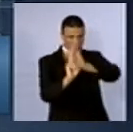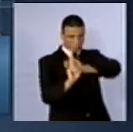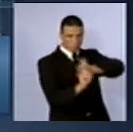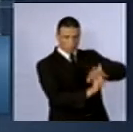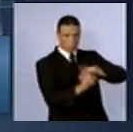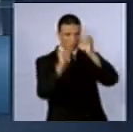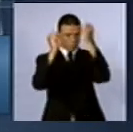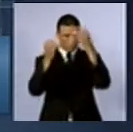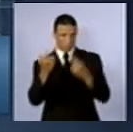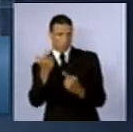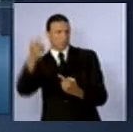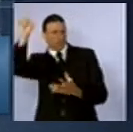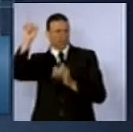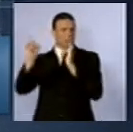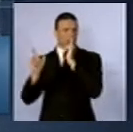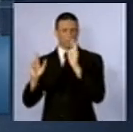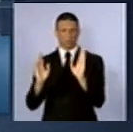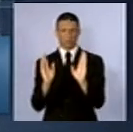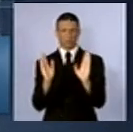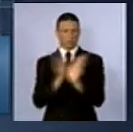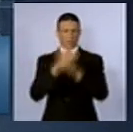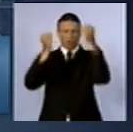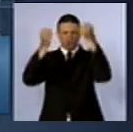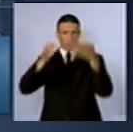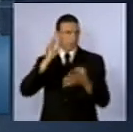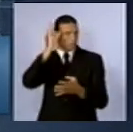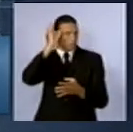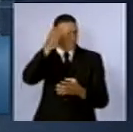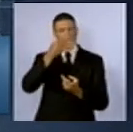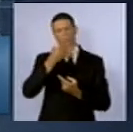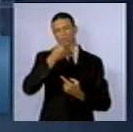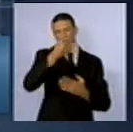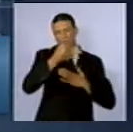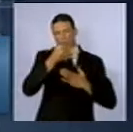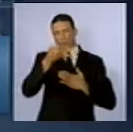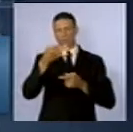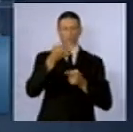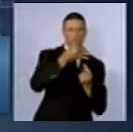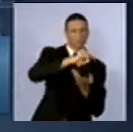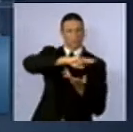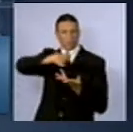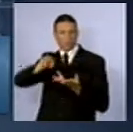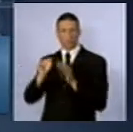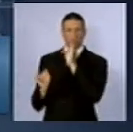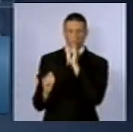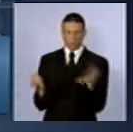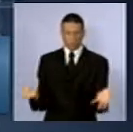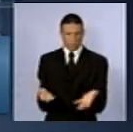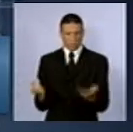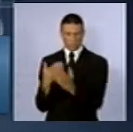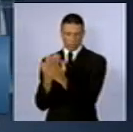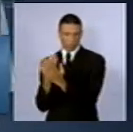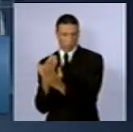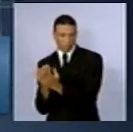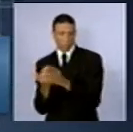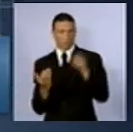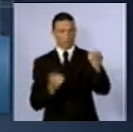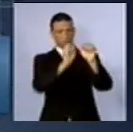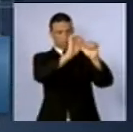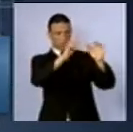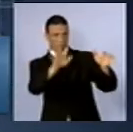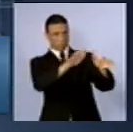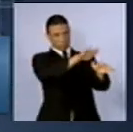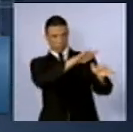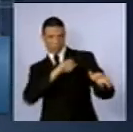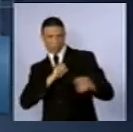um uma rápida rápidos comentários sobre o conhecimento atual dos efeitos da exposição